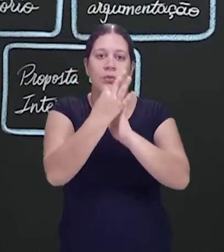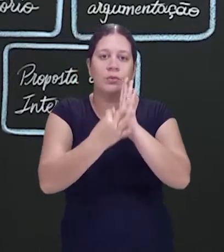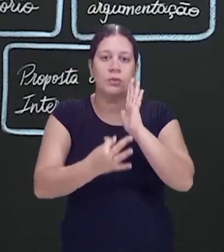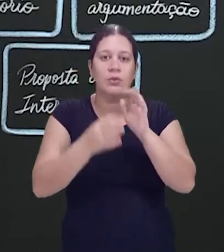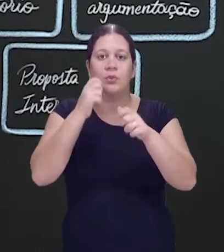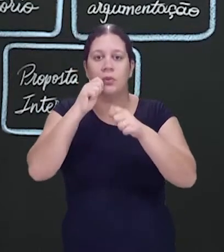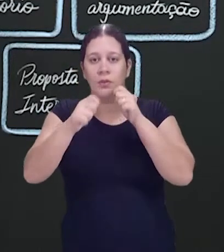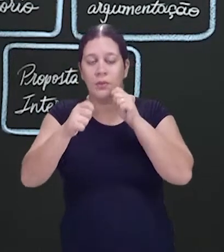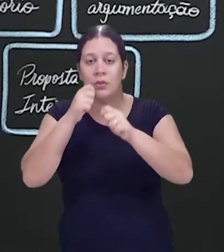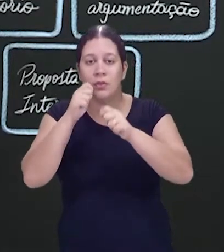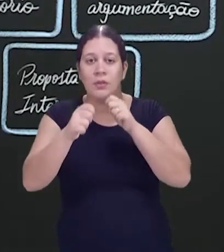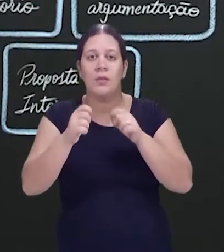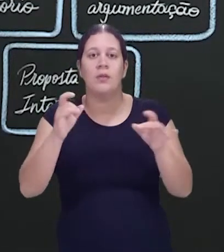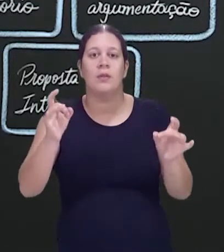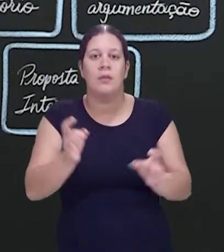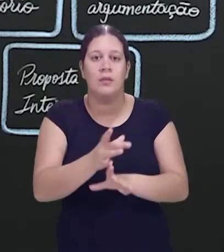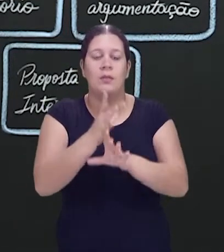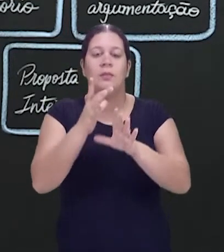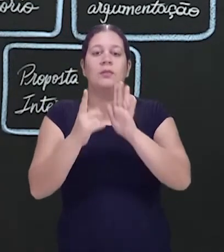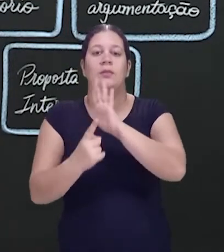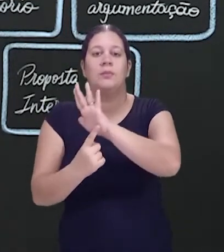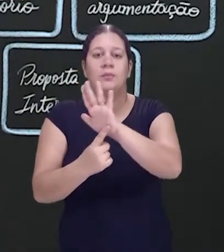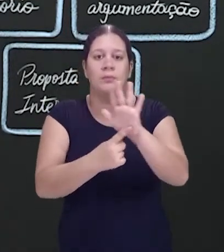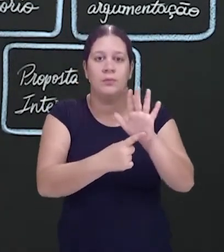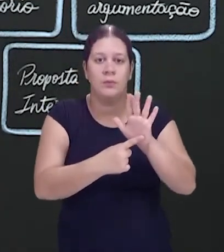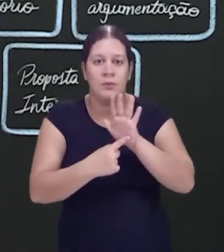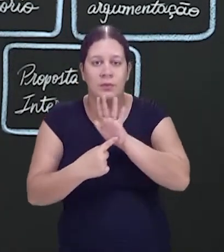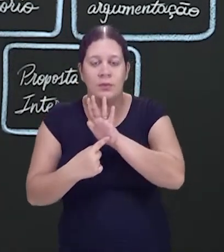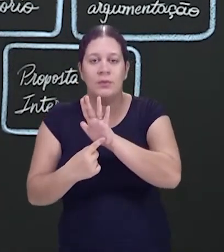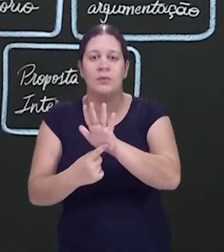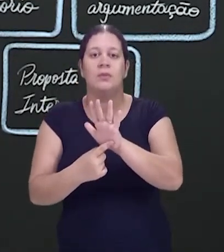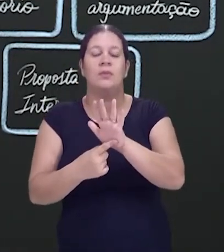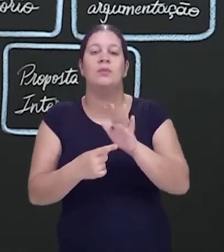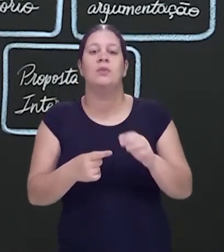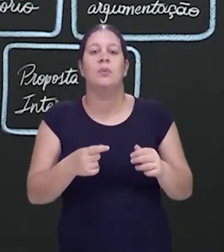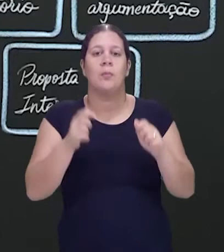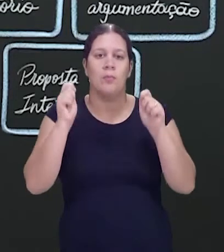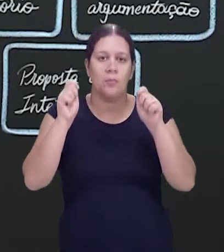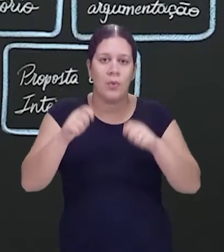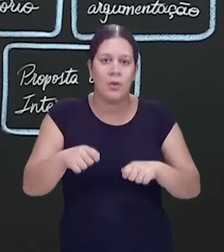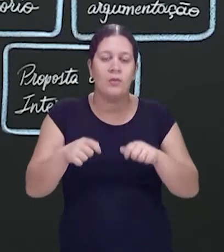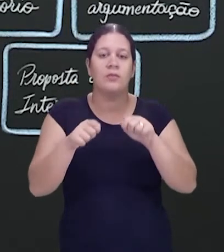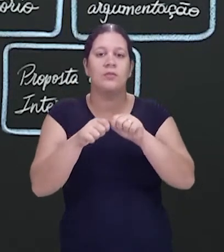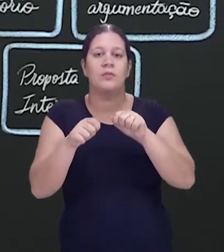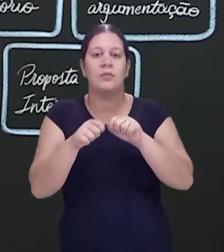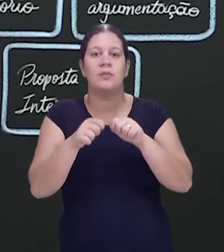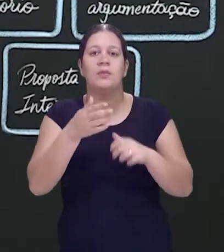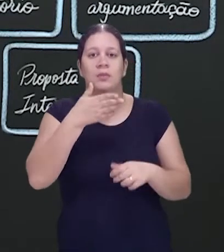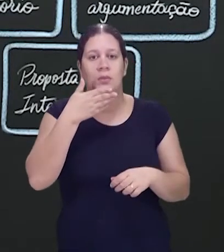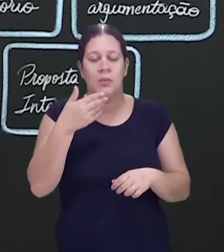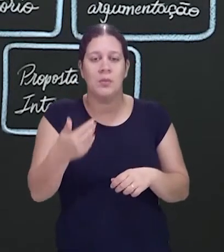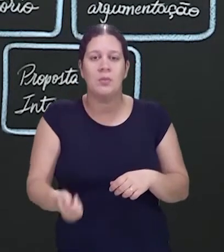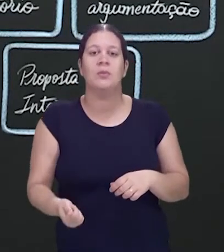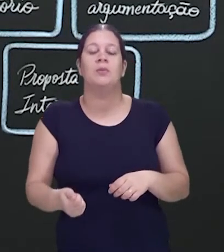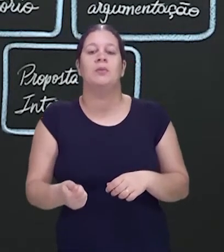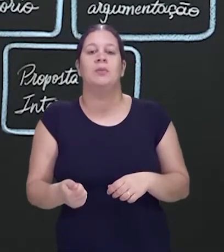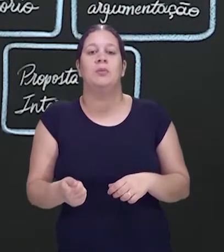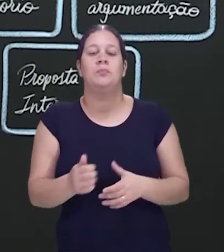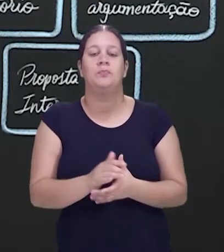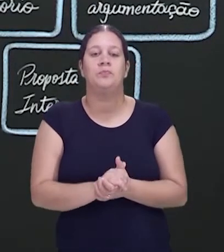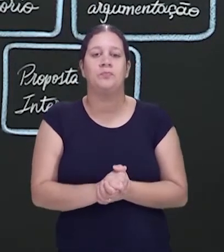dissertativo argumentativo, quando concluído, ele apresenta exatamente essa perspectiva, ou seja, o que pode ser feito para melhorar essa